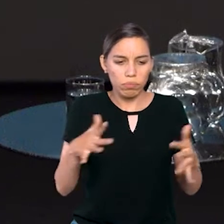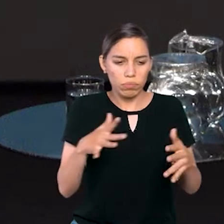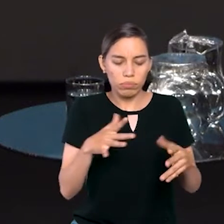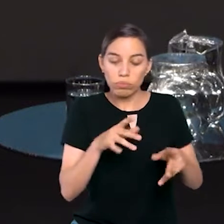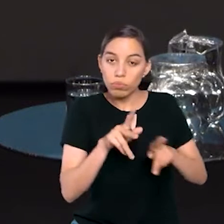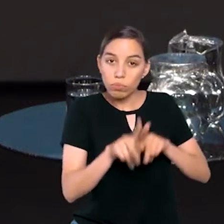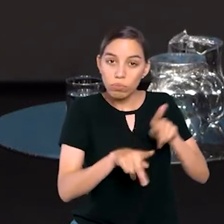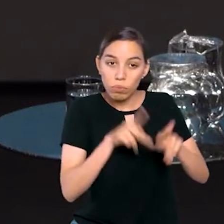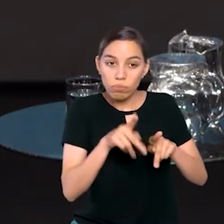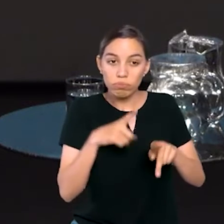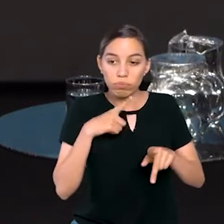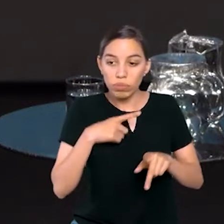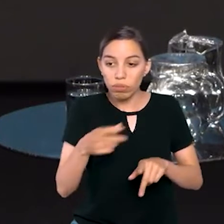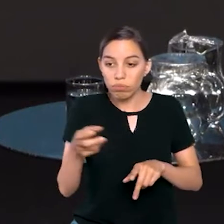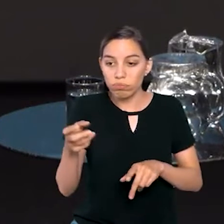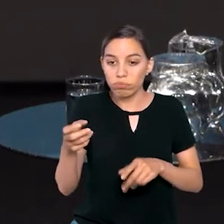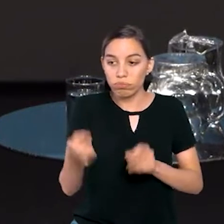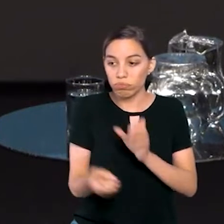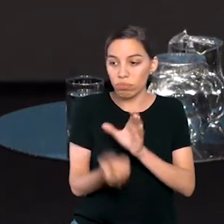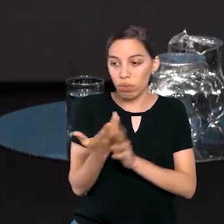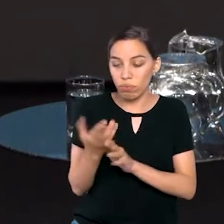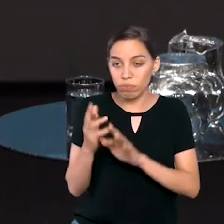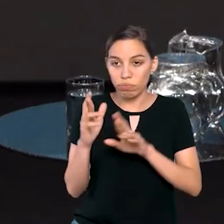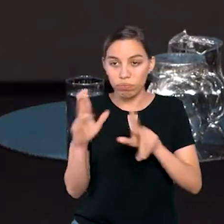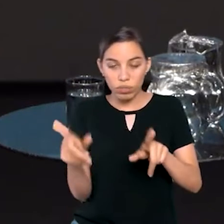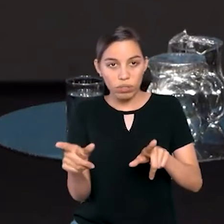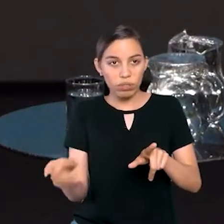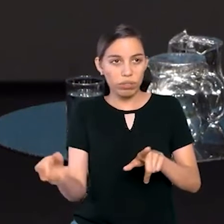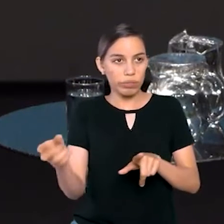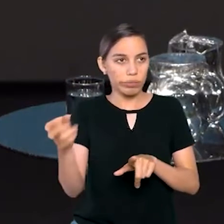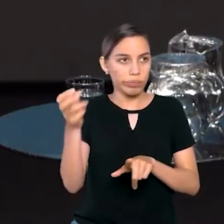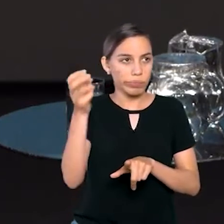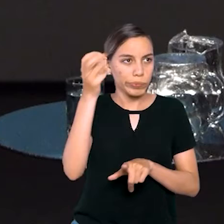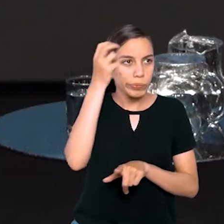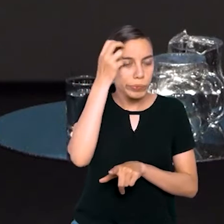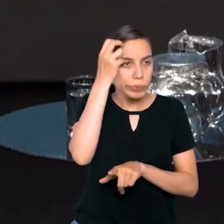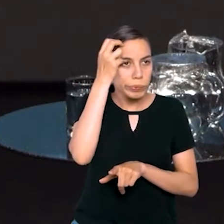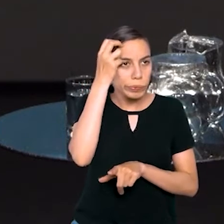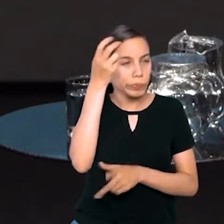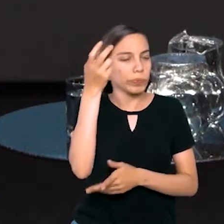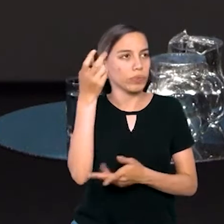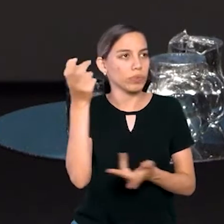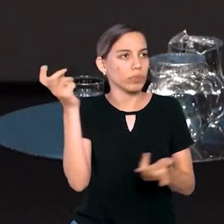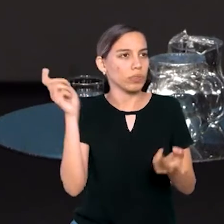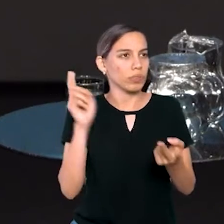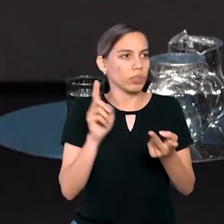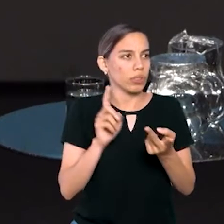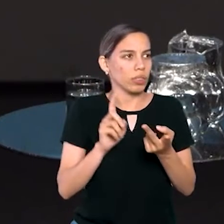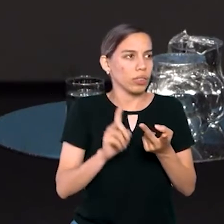tanta diferença de origem, diferença de cultura, diferença de